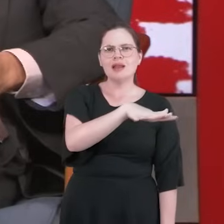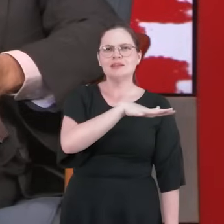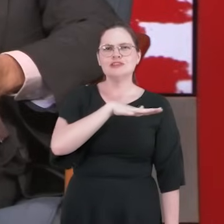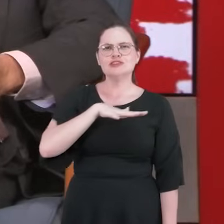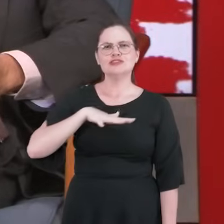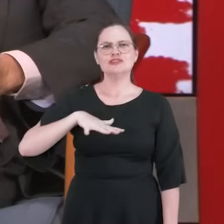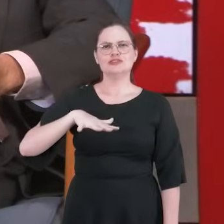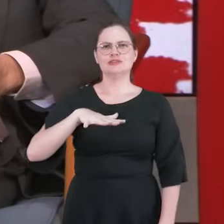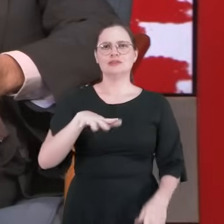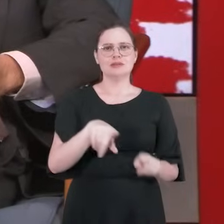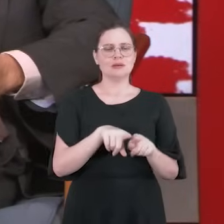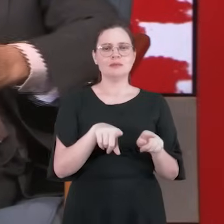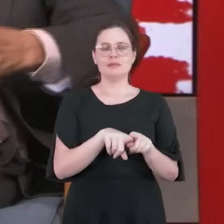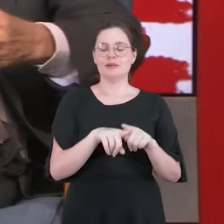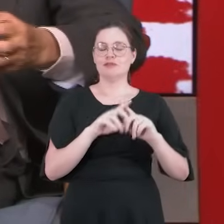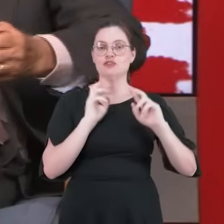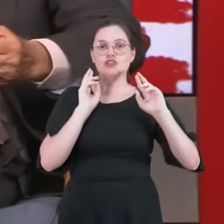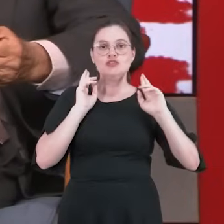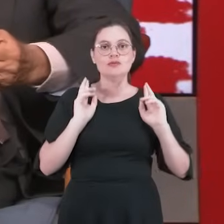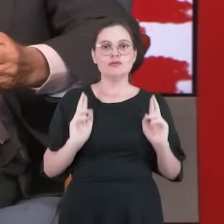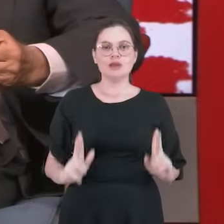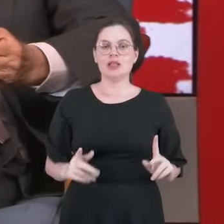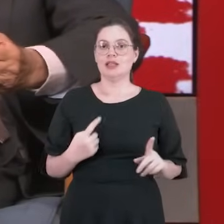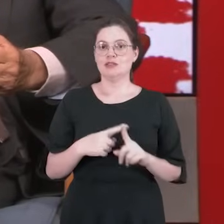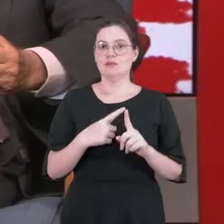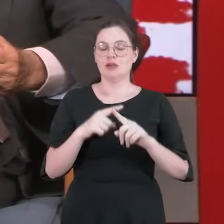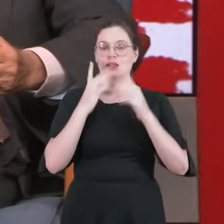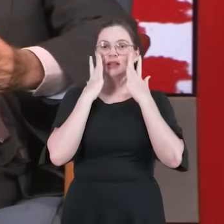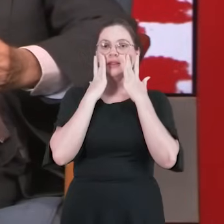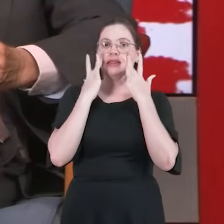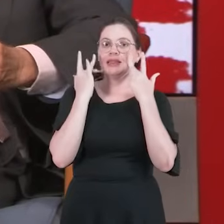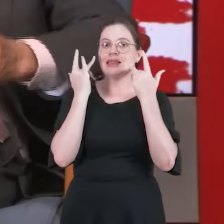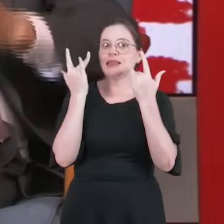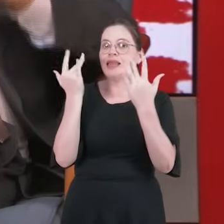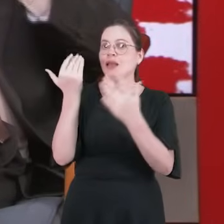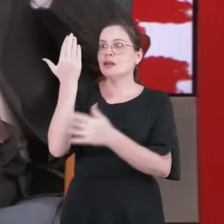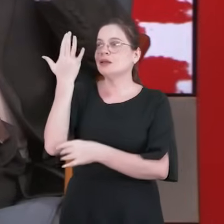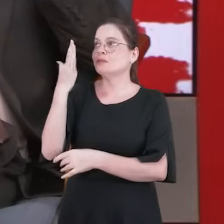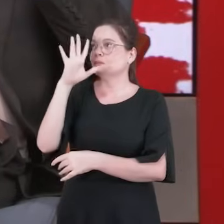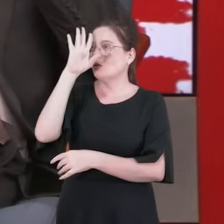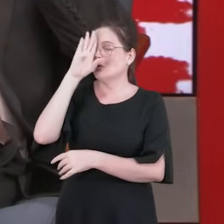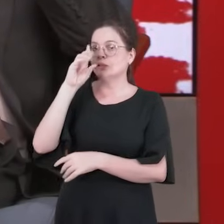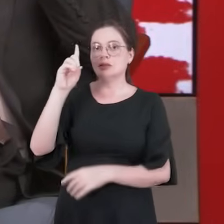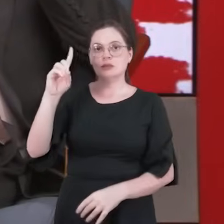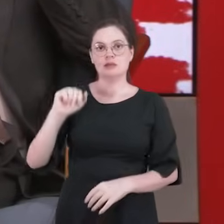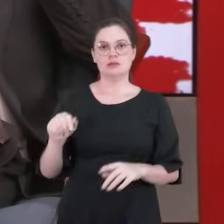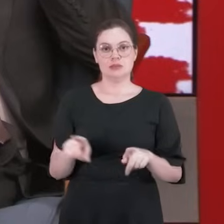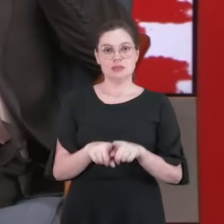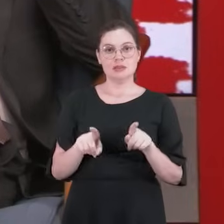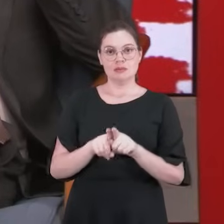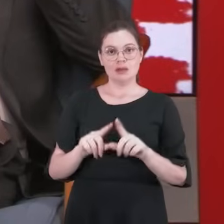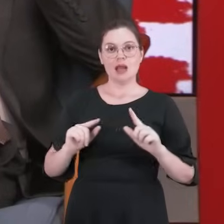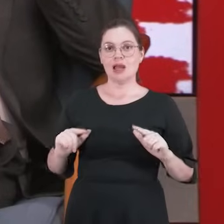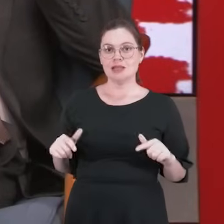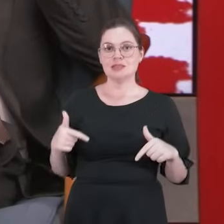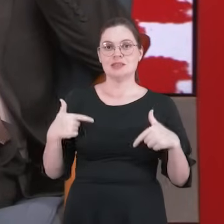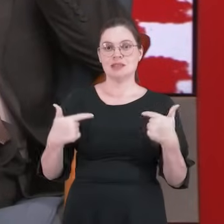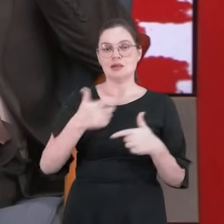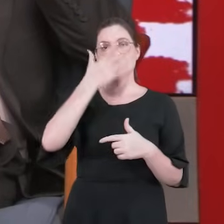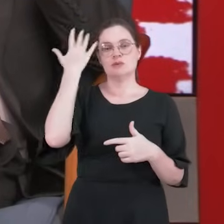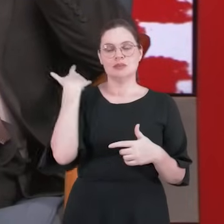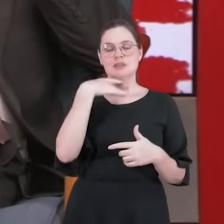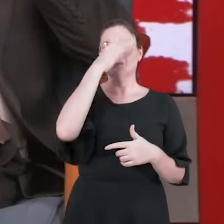um ambiente de grande temor e de grandes operações do Espírito